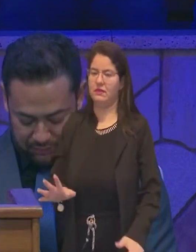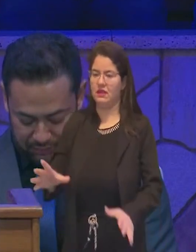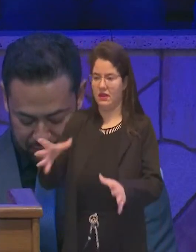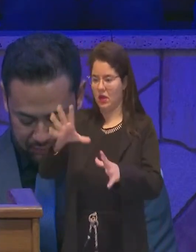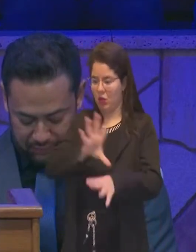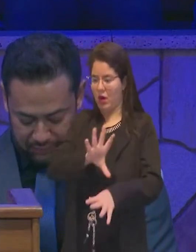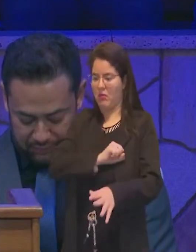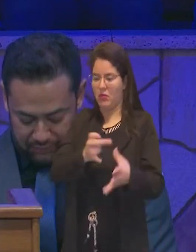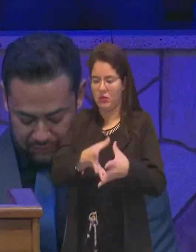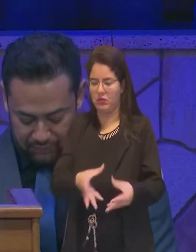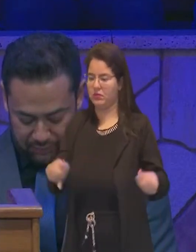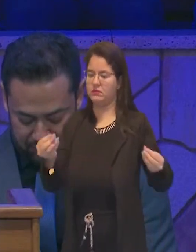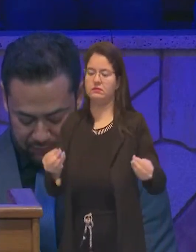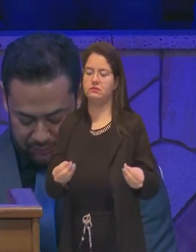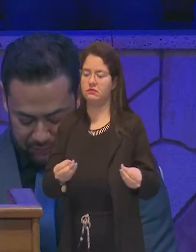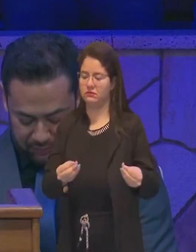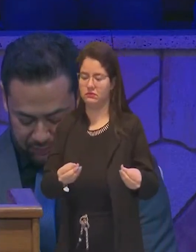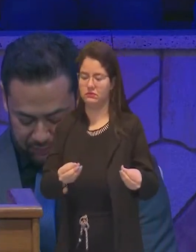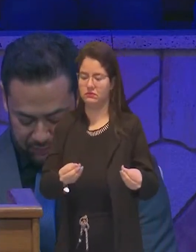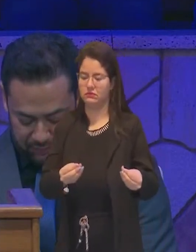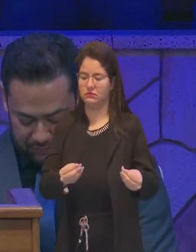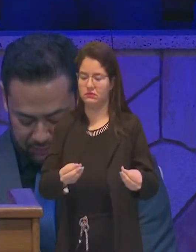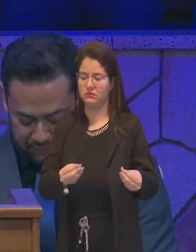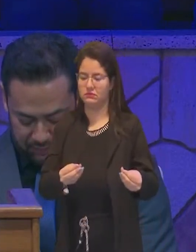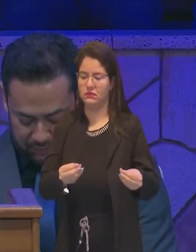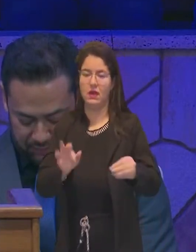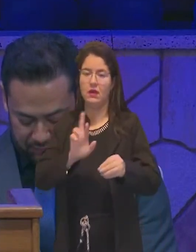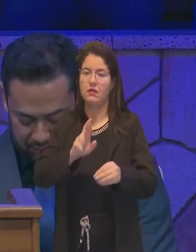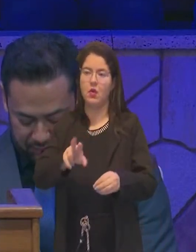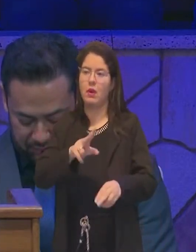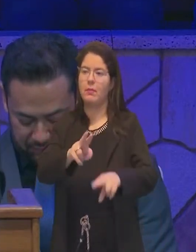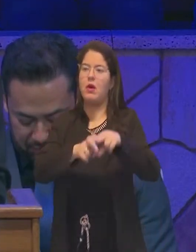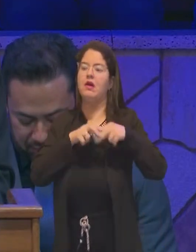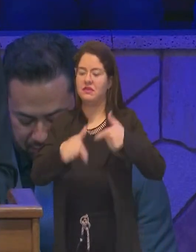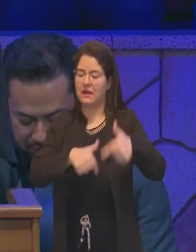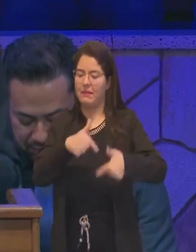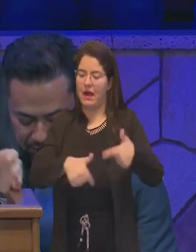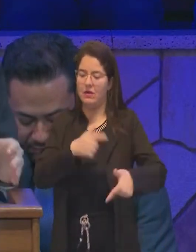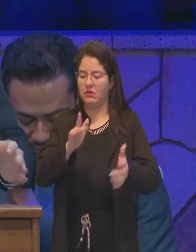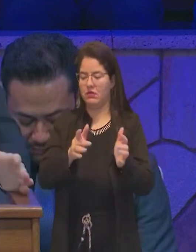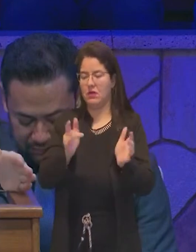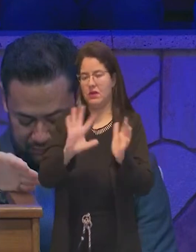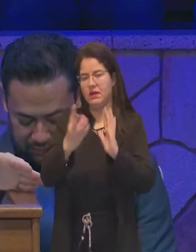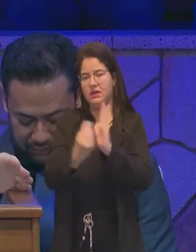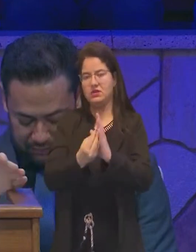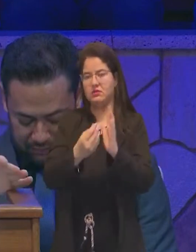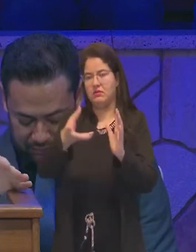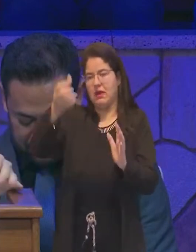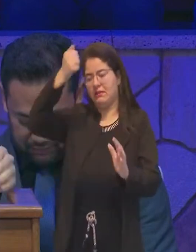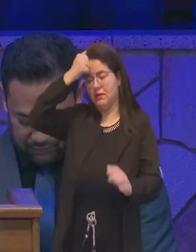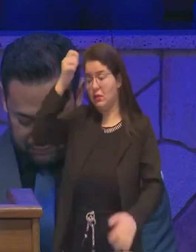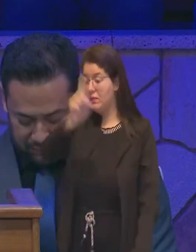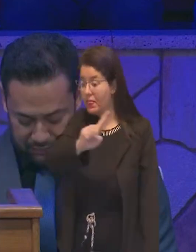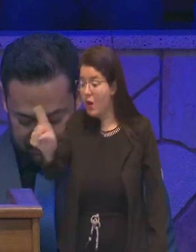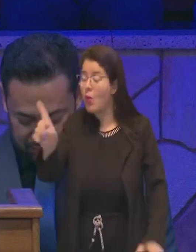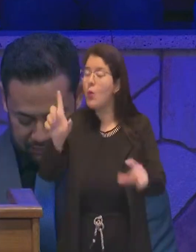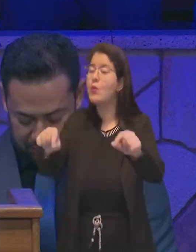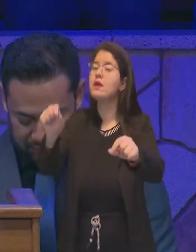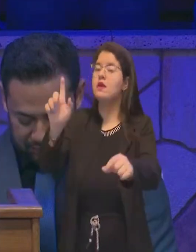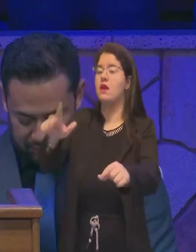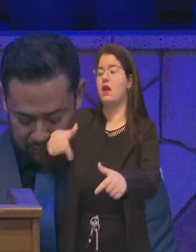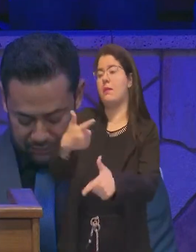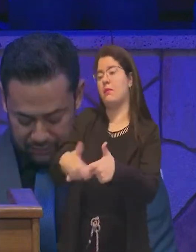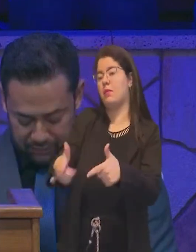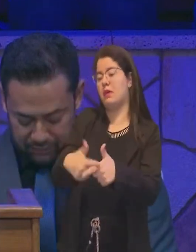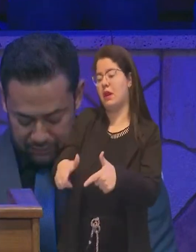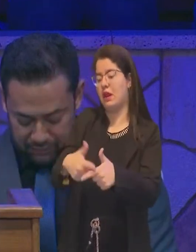E também não eram delas que a igreja precisava se arrepender. O grande problema, irmãos, é que o inimigo